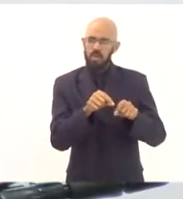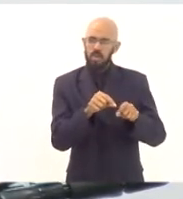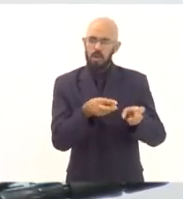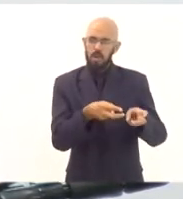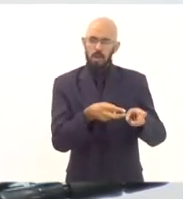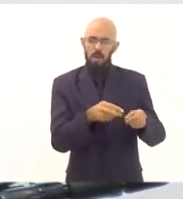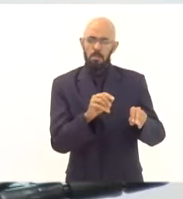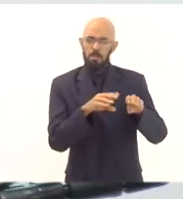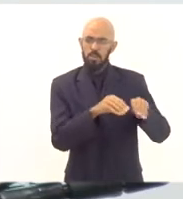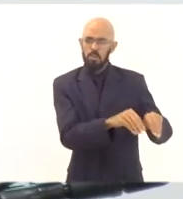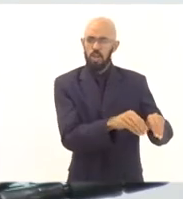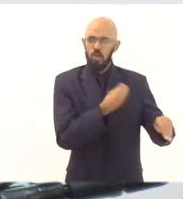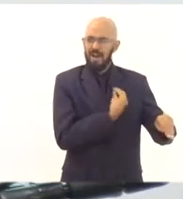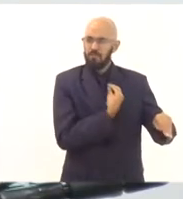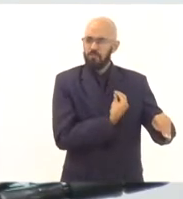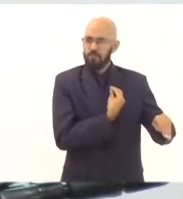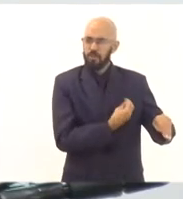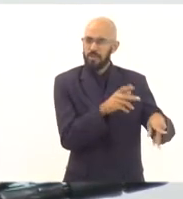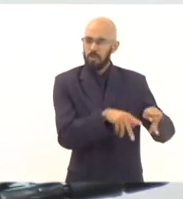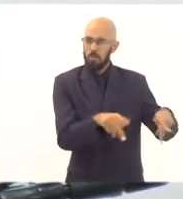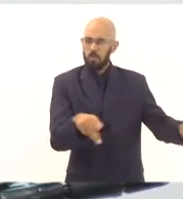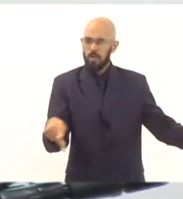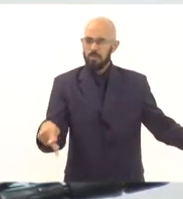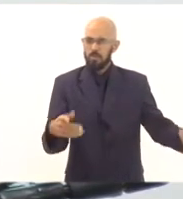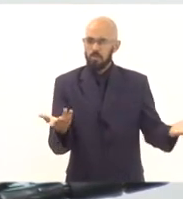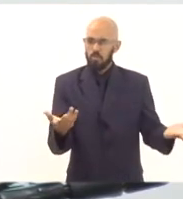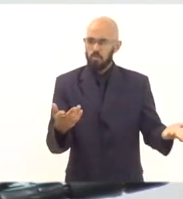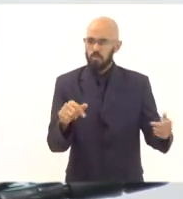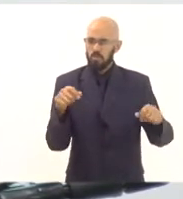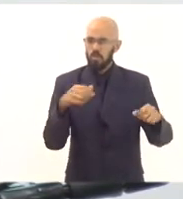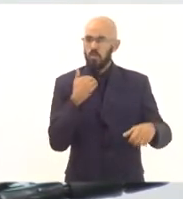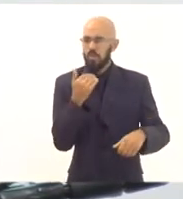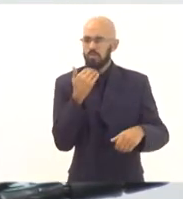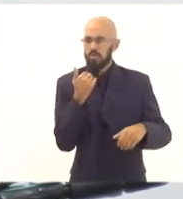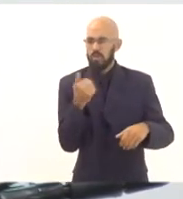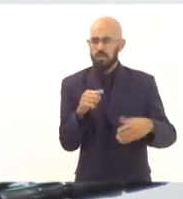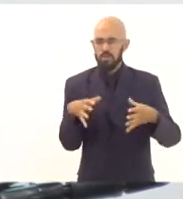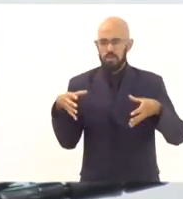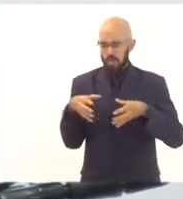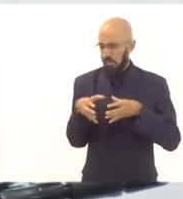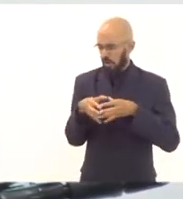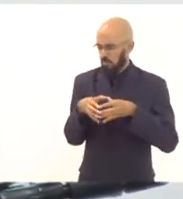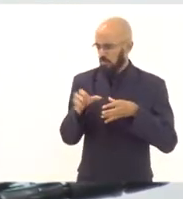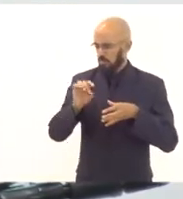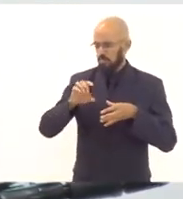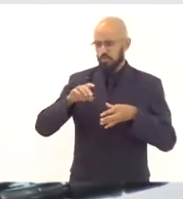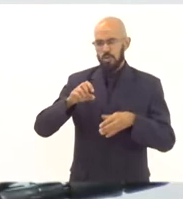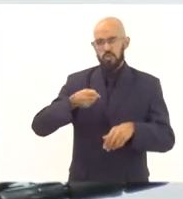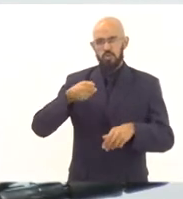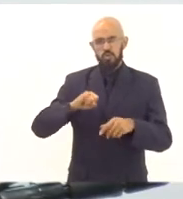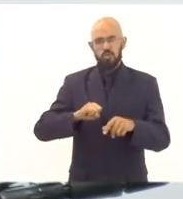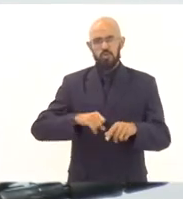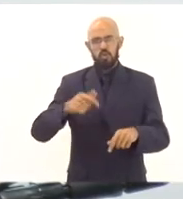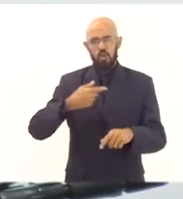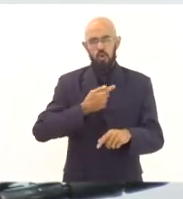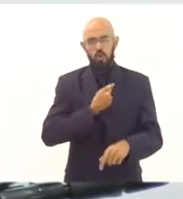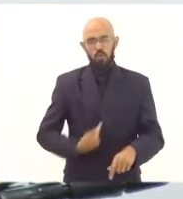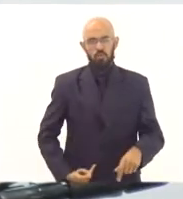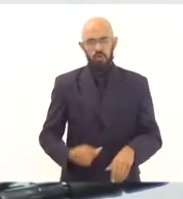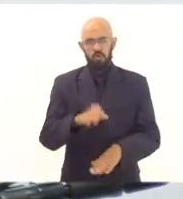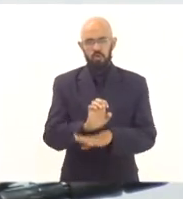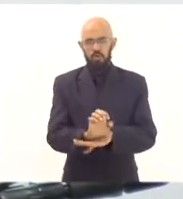é termos aqui uma comissão especial se o Governo do Estado não tenho disposição